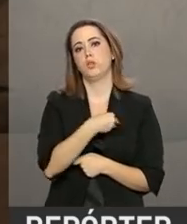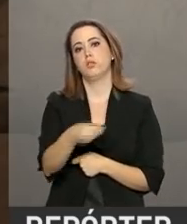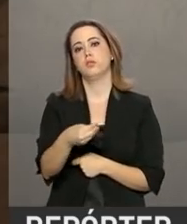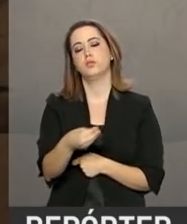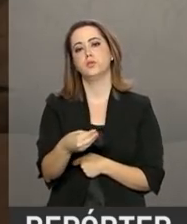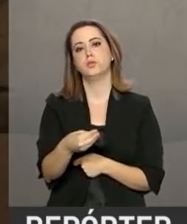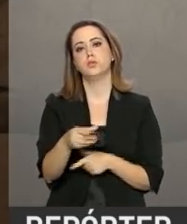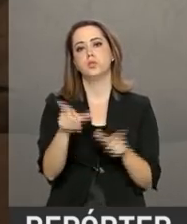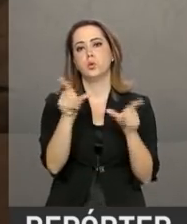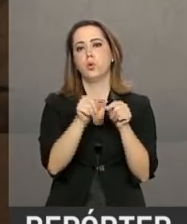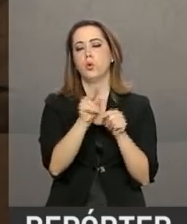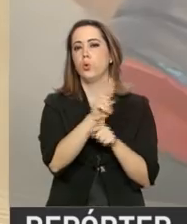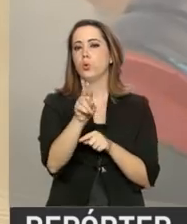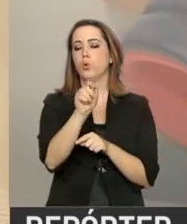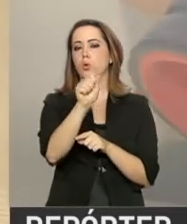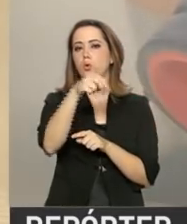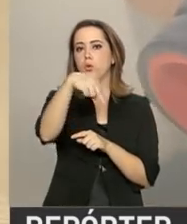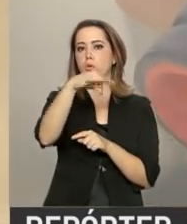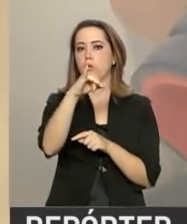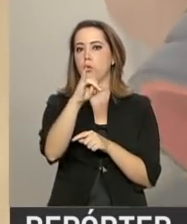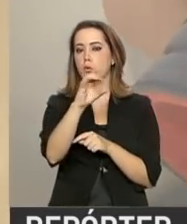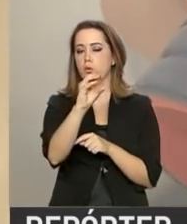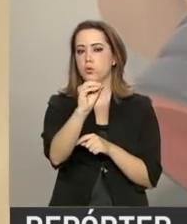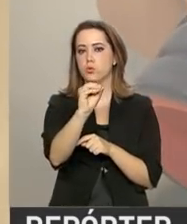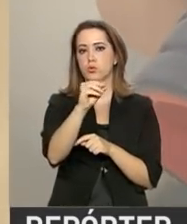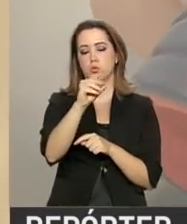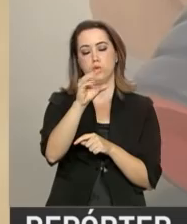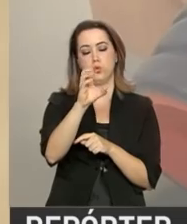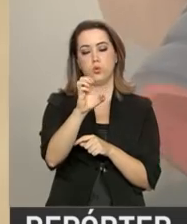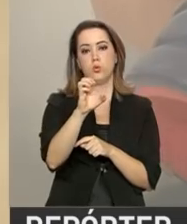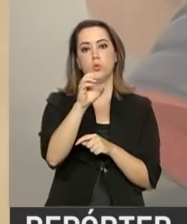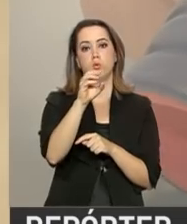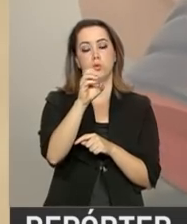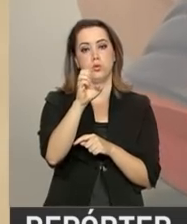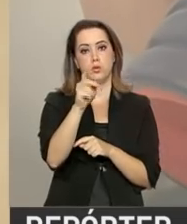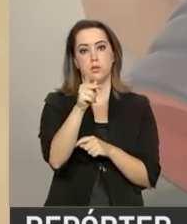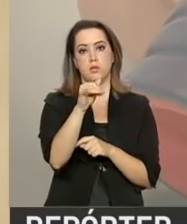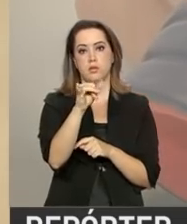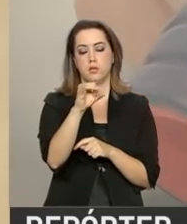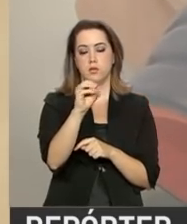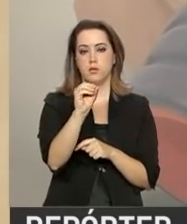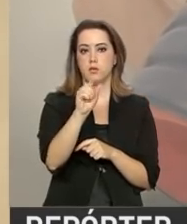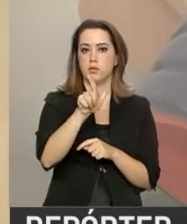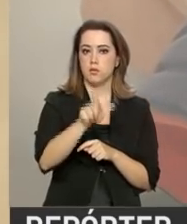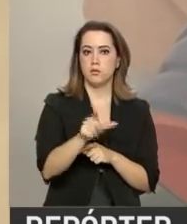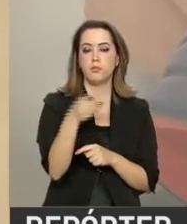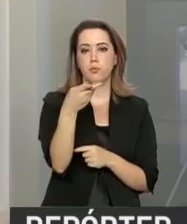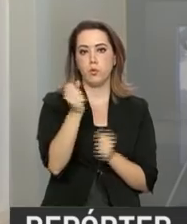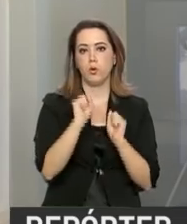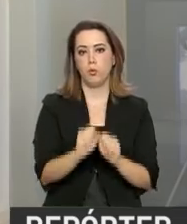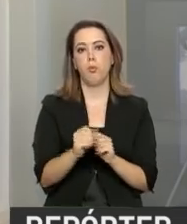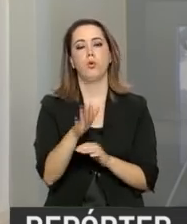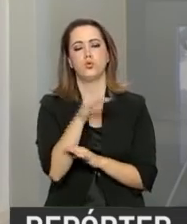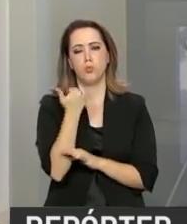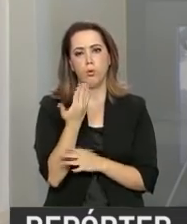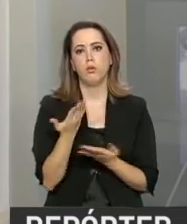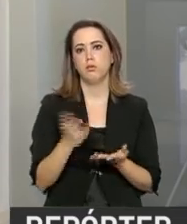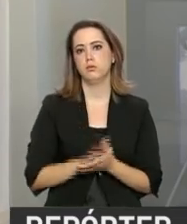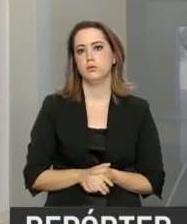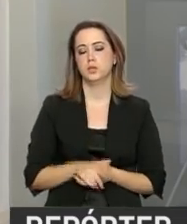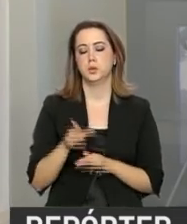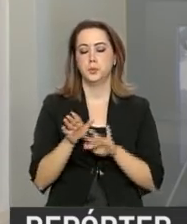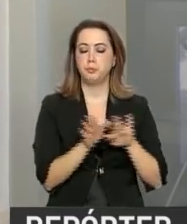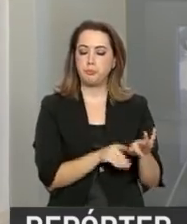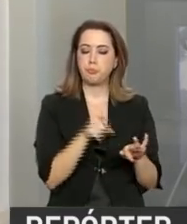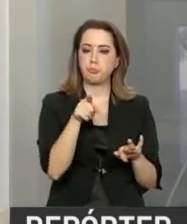outra causa uma outra explicação a trombose é uma doença grave que pode provocar a morte do paciente o paciente